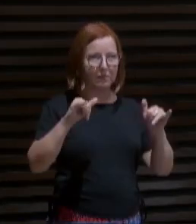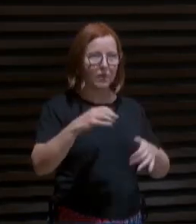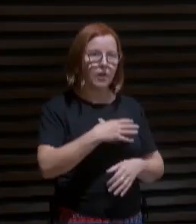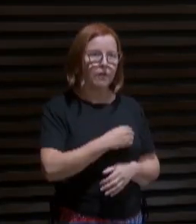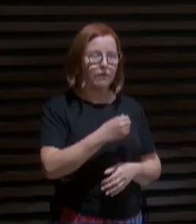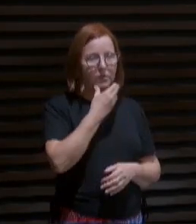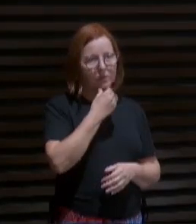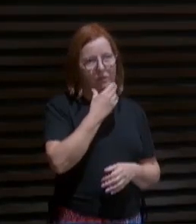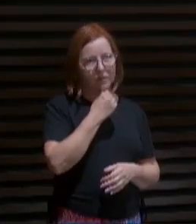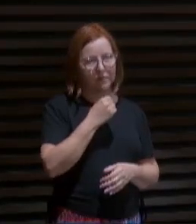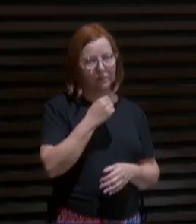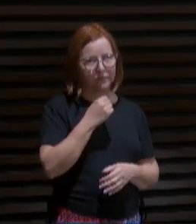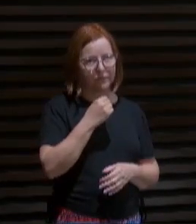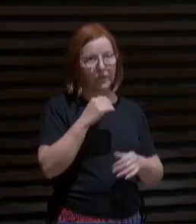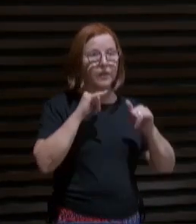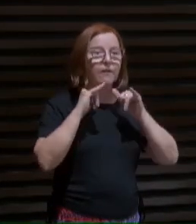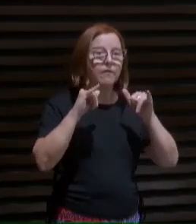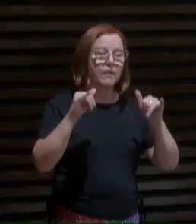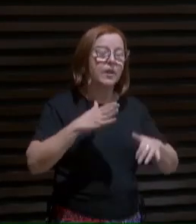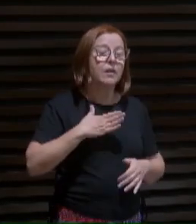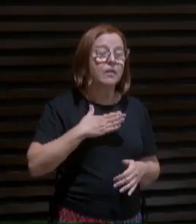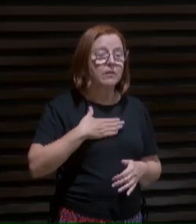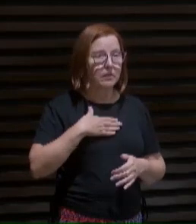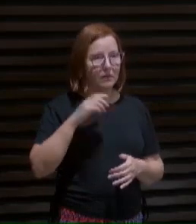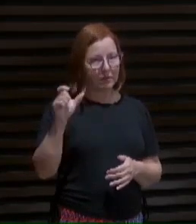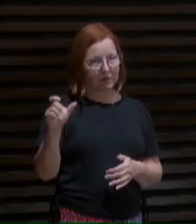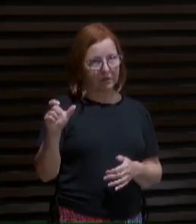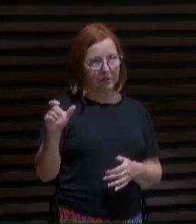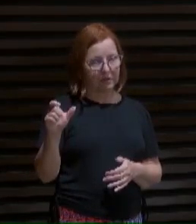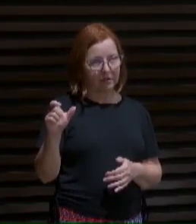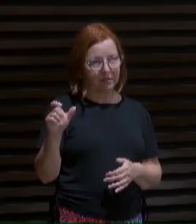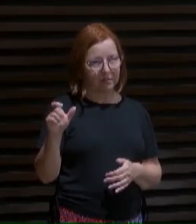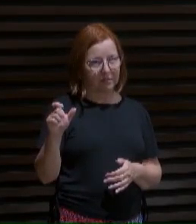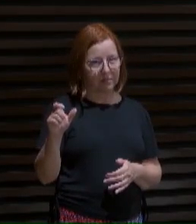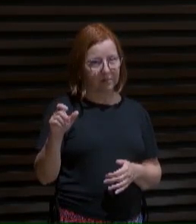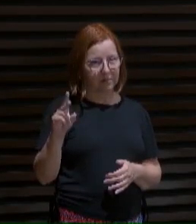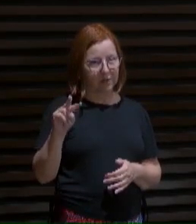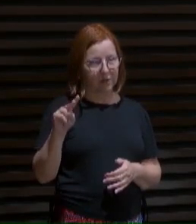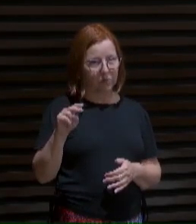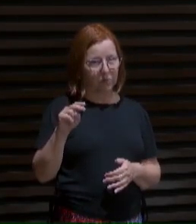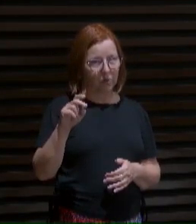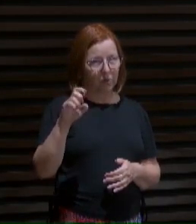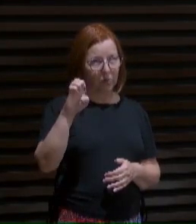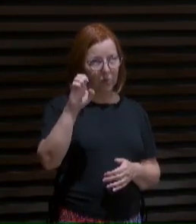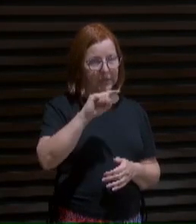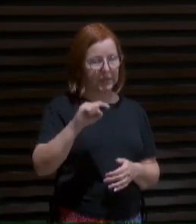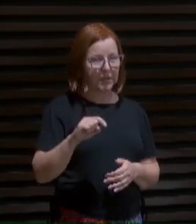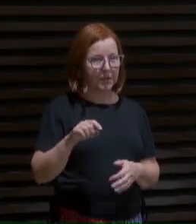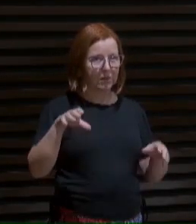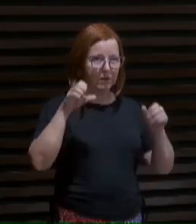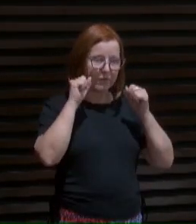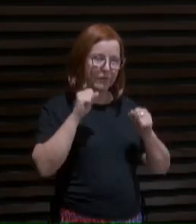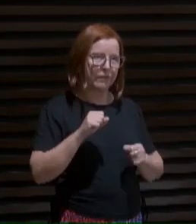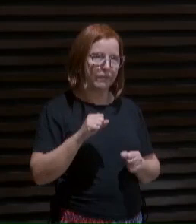homem, fale a minha palavra, como Ezequiel ouviu: